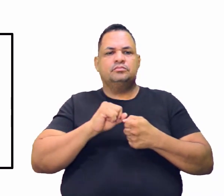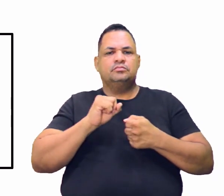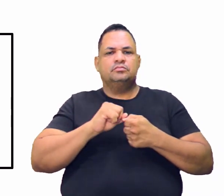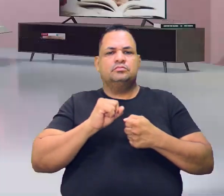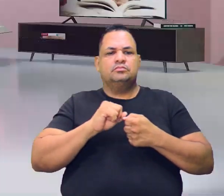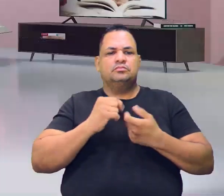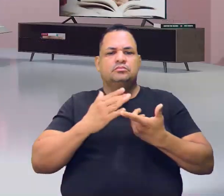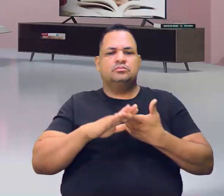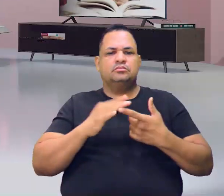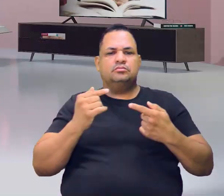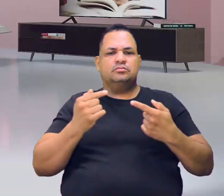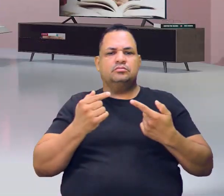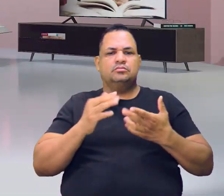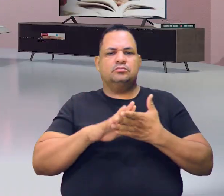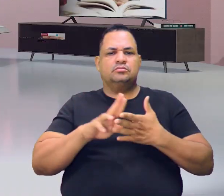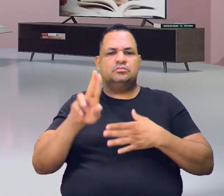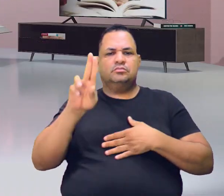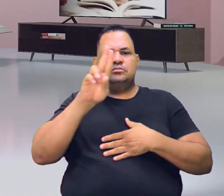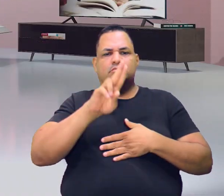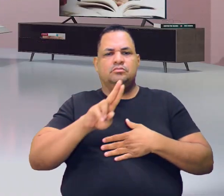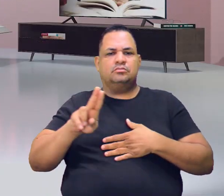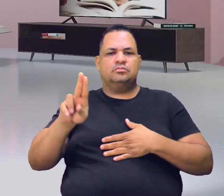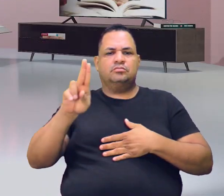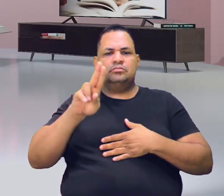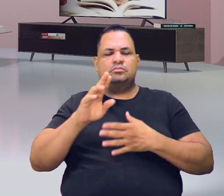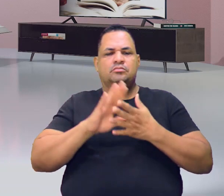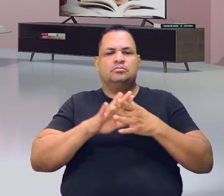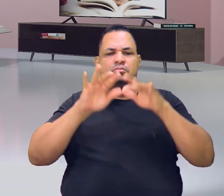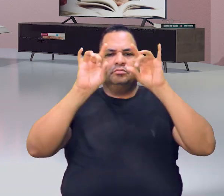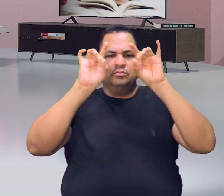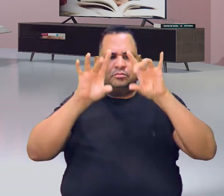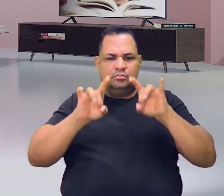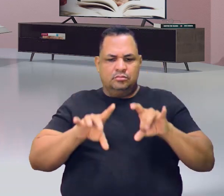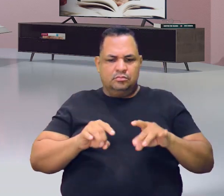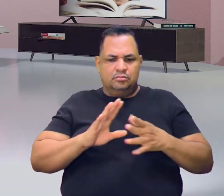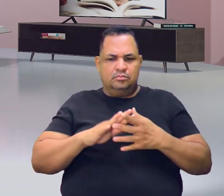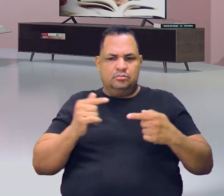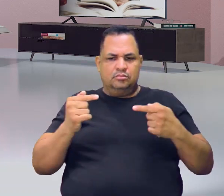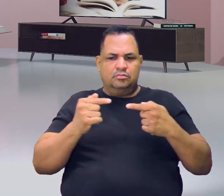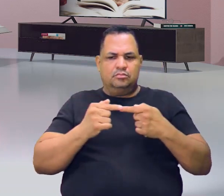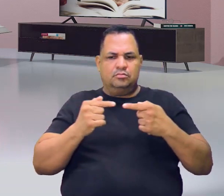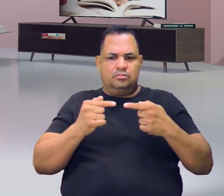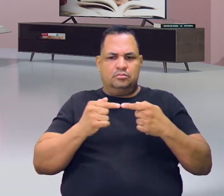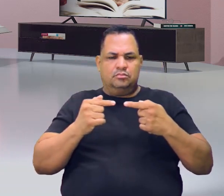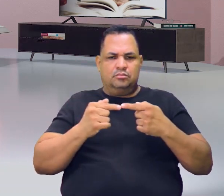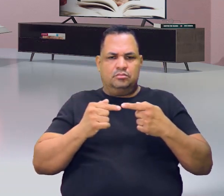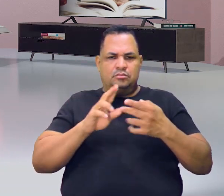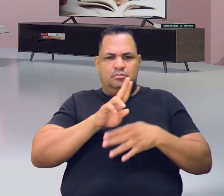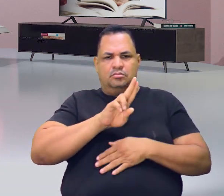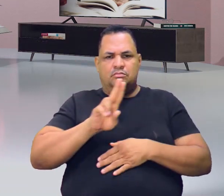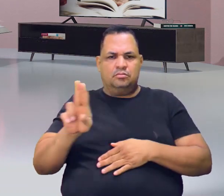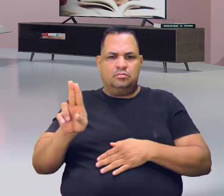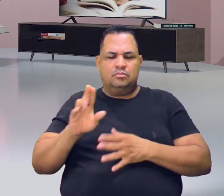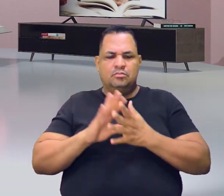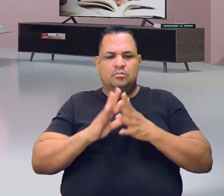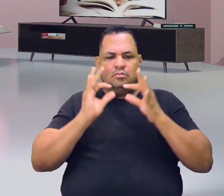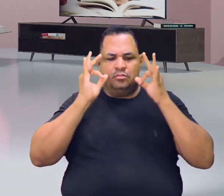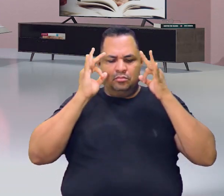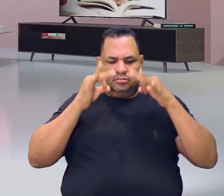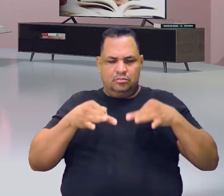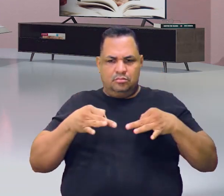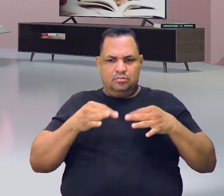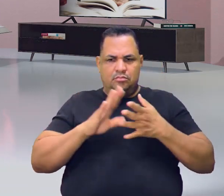aí somente usando os casos especiais de concordância nominal, tá